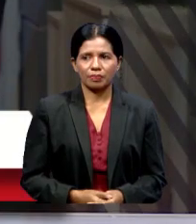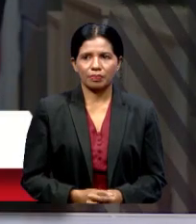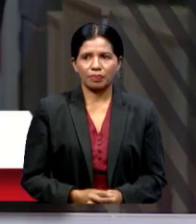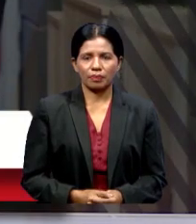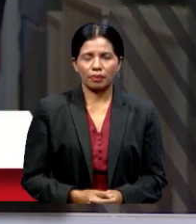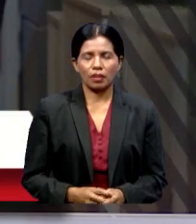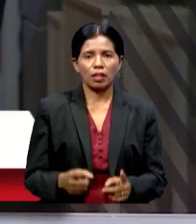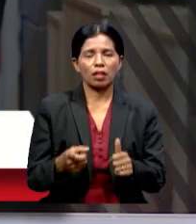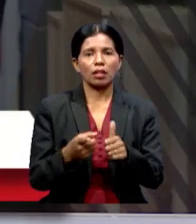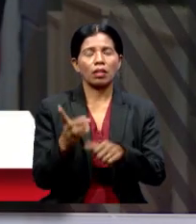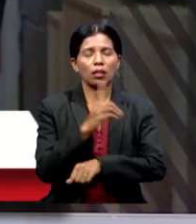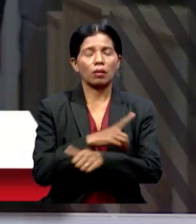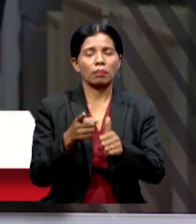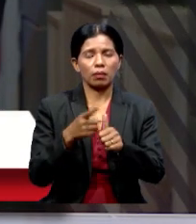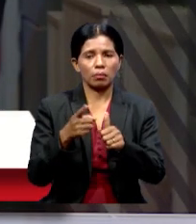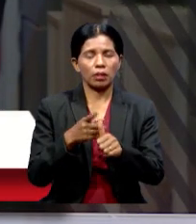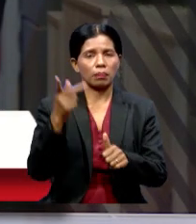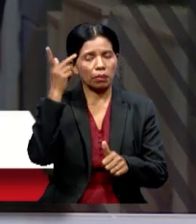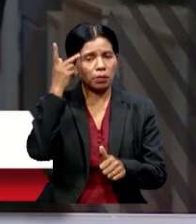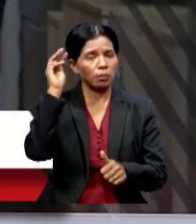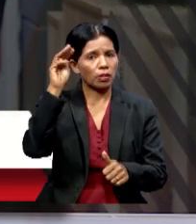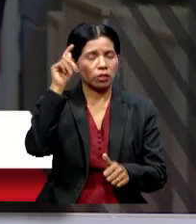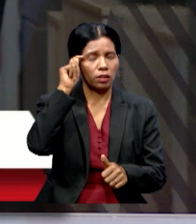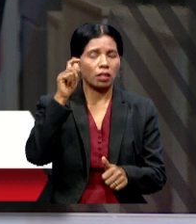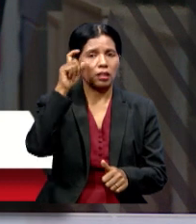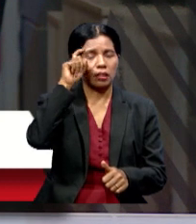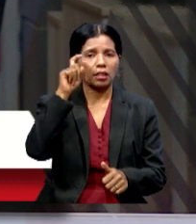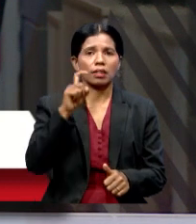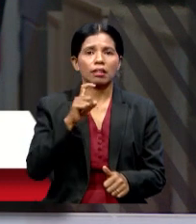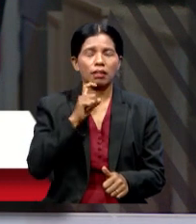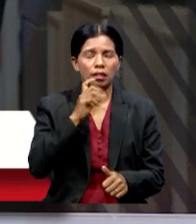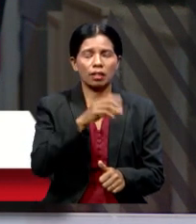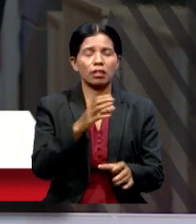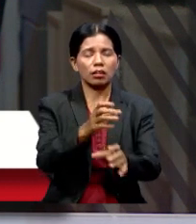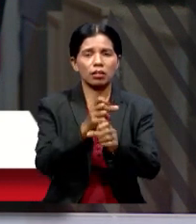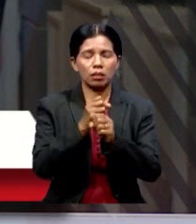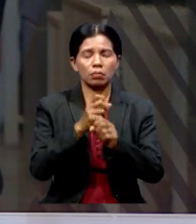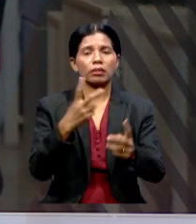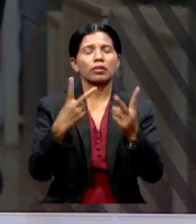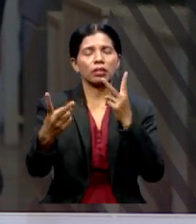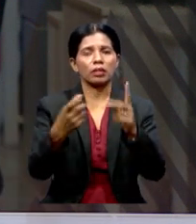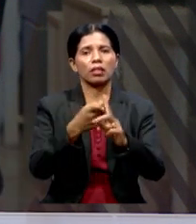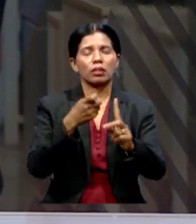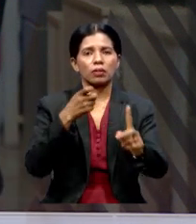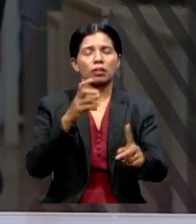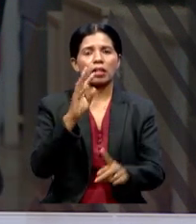Loronda Huluk, durante o primeiro-ministro, Xana Guzmão, se visita a delegação Rússia Província NTT.